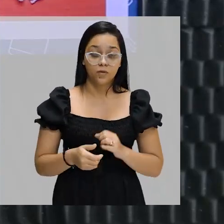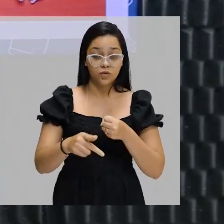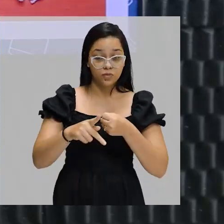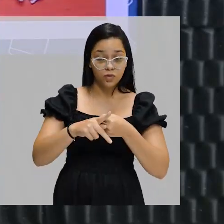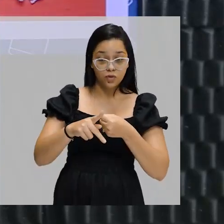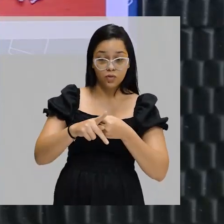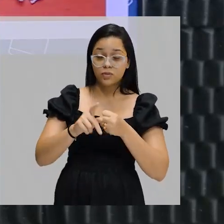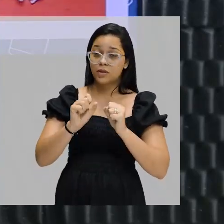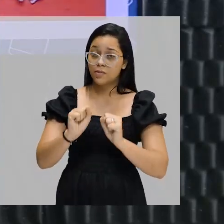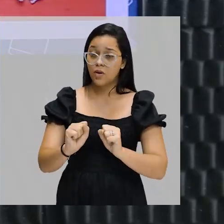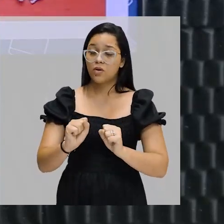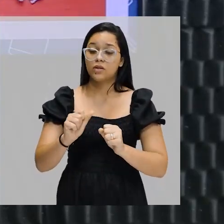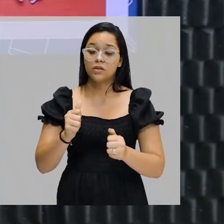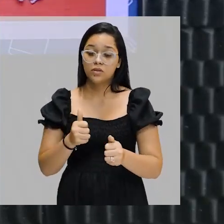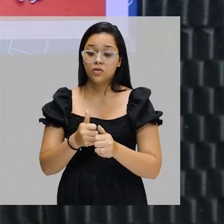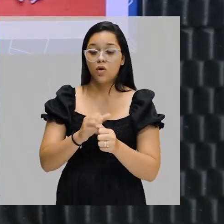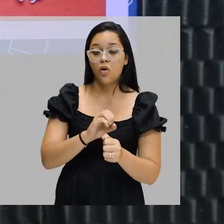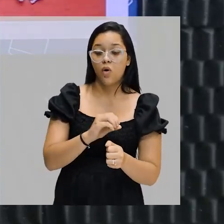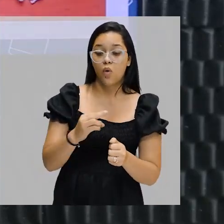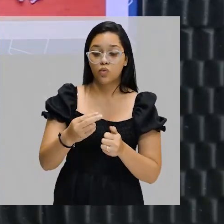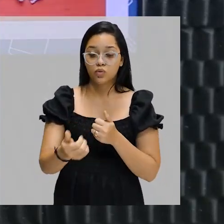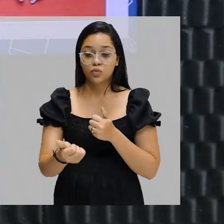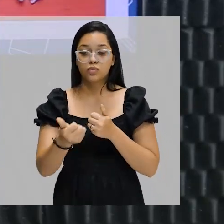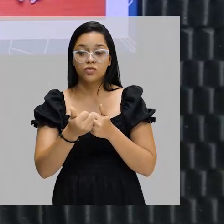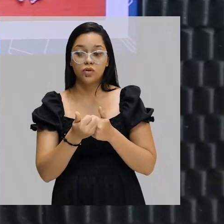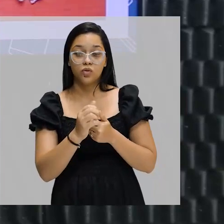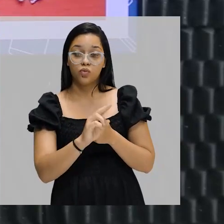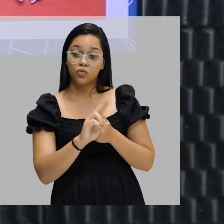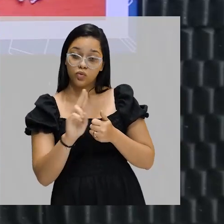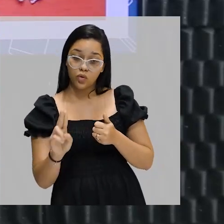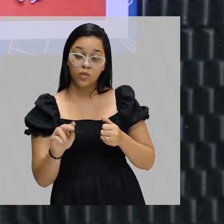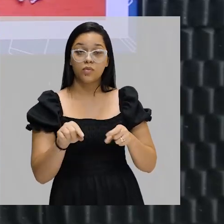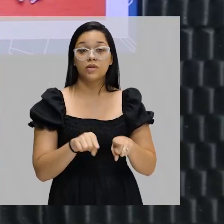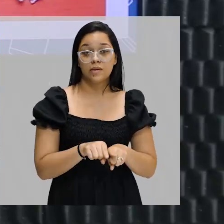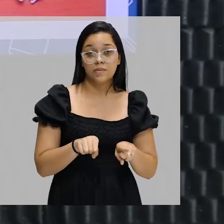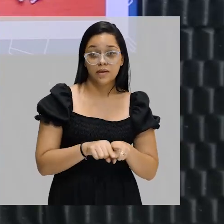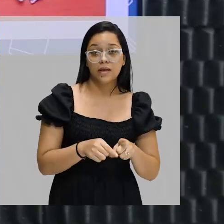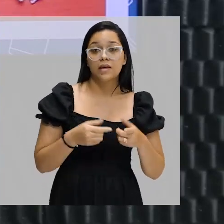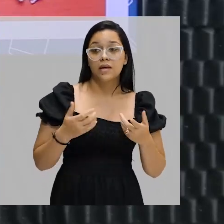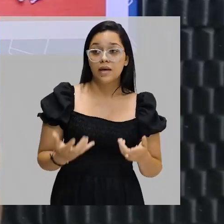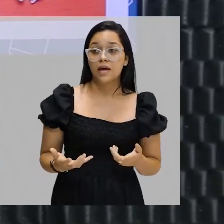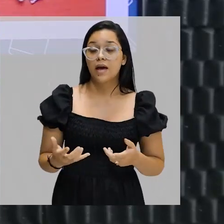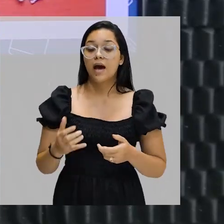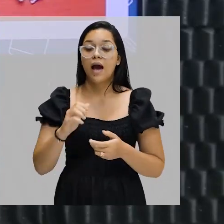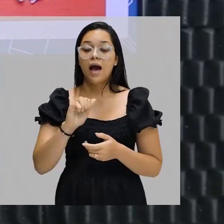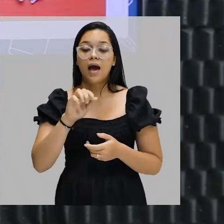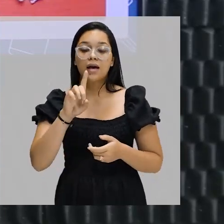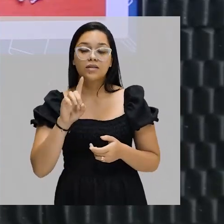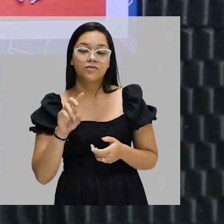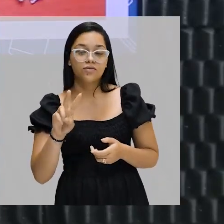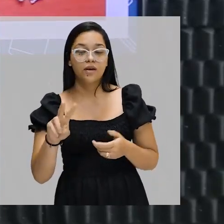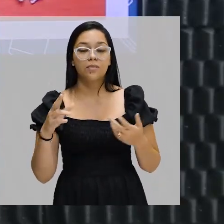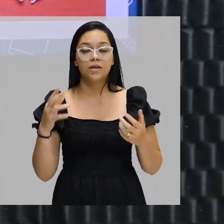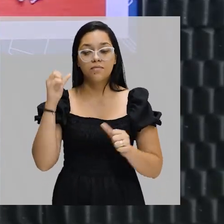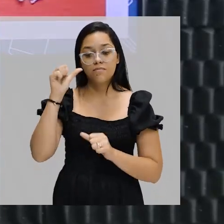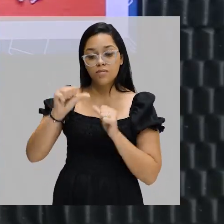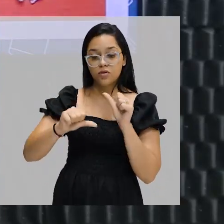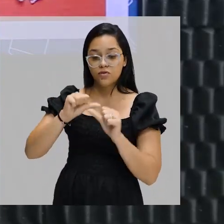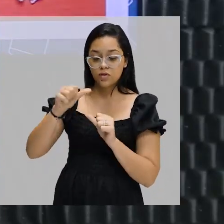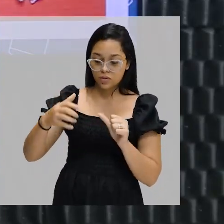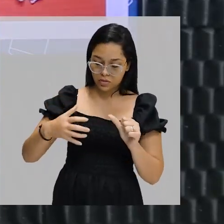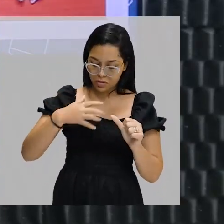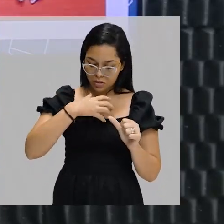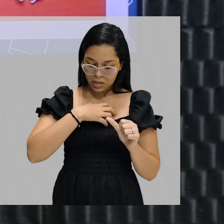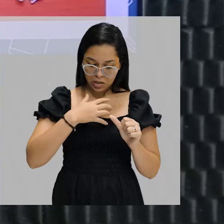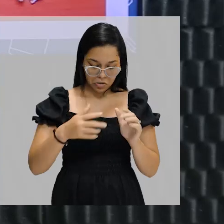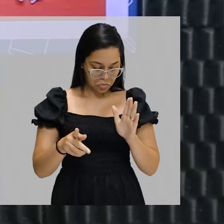pronomes que podem acompanhar ou substituir o nome e claro advérbio que modifica o sentido